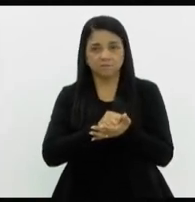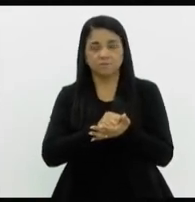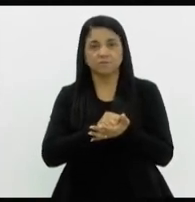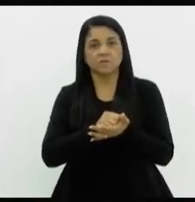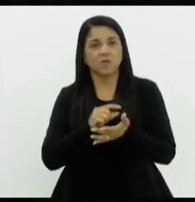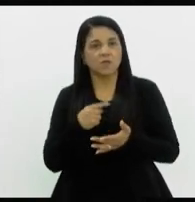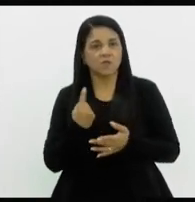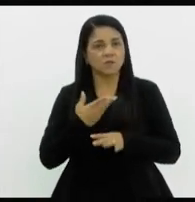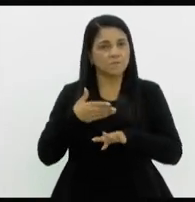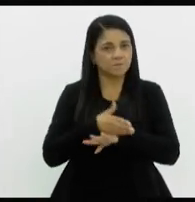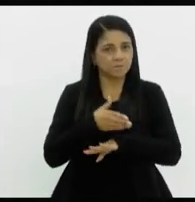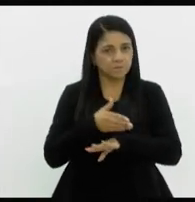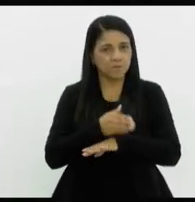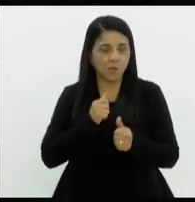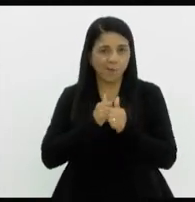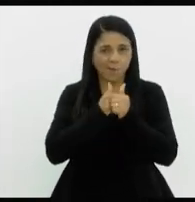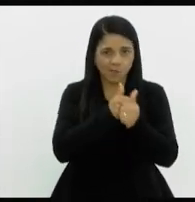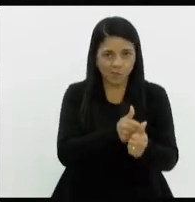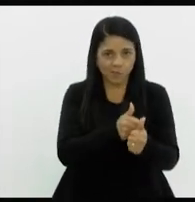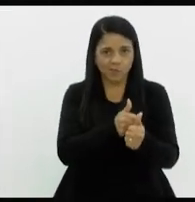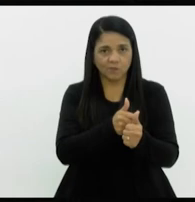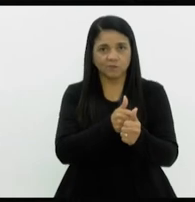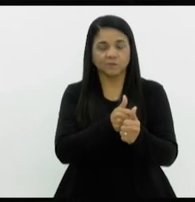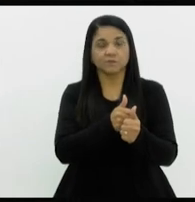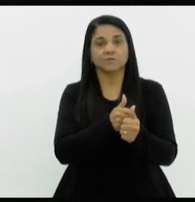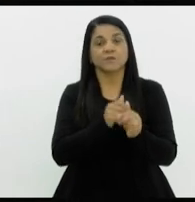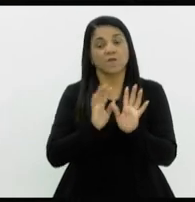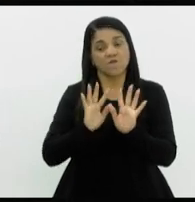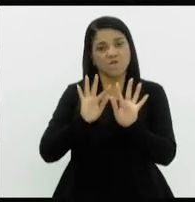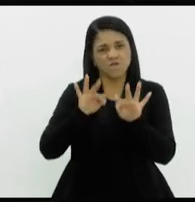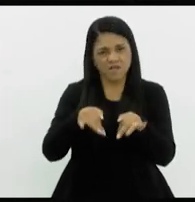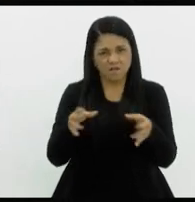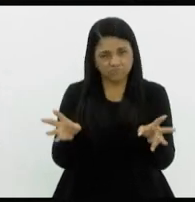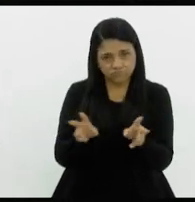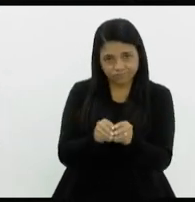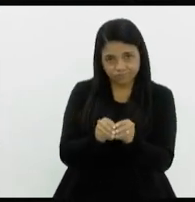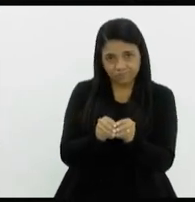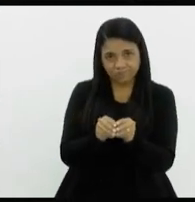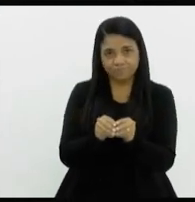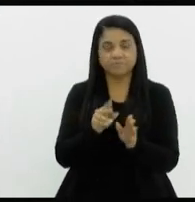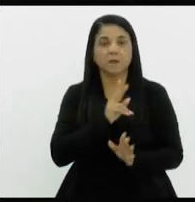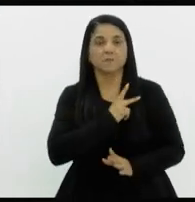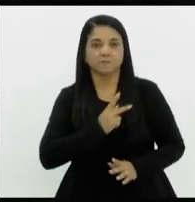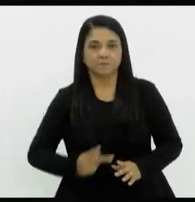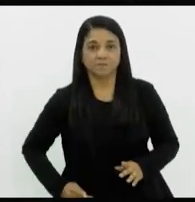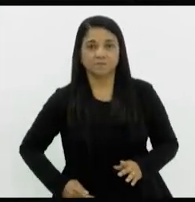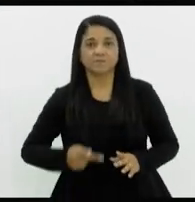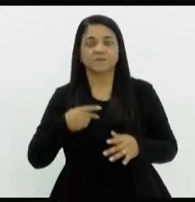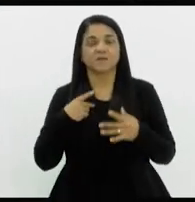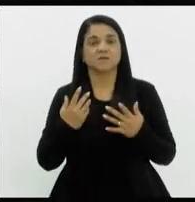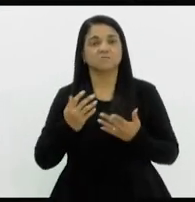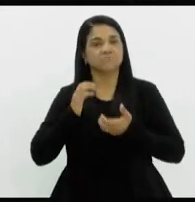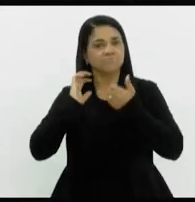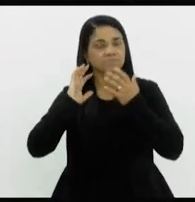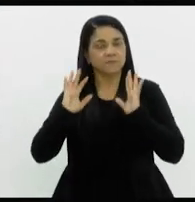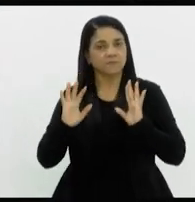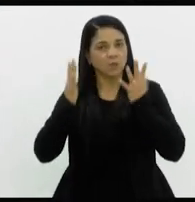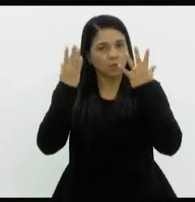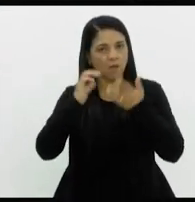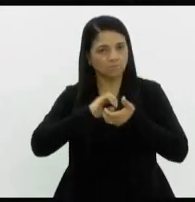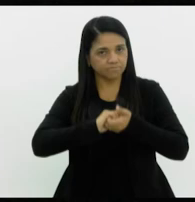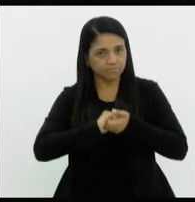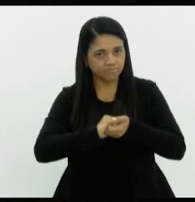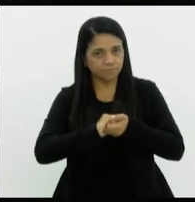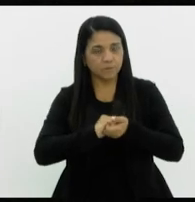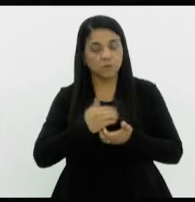a nossa participação e o nosso acompanhamento. Para terminar, presidente, quero saudar os meus colegas,